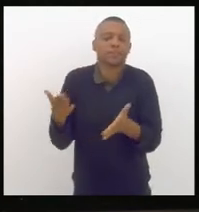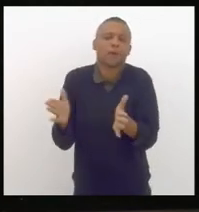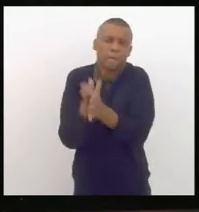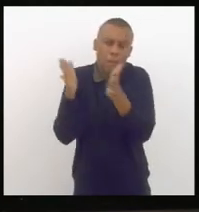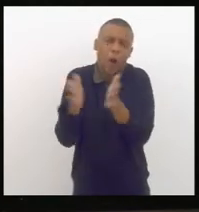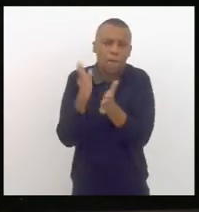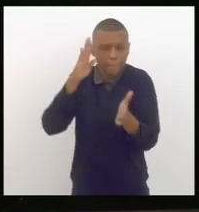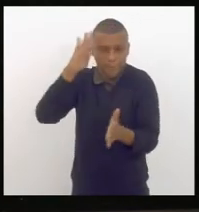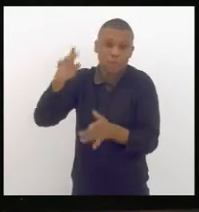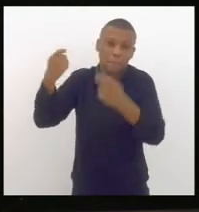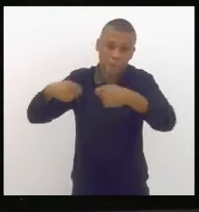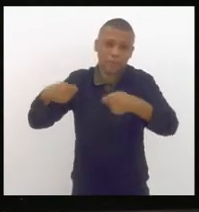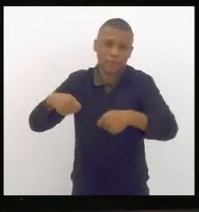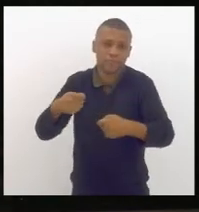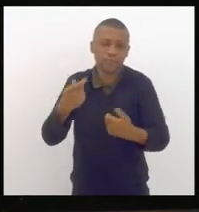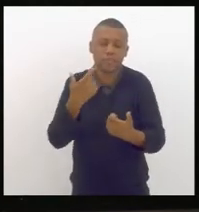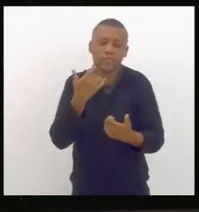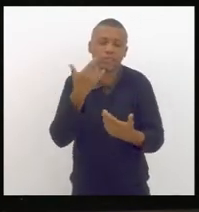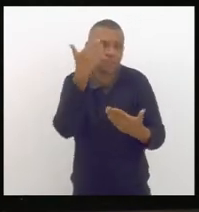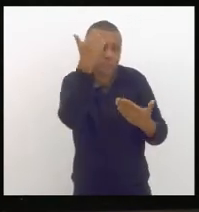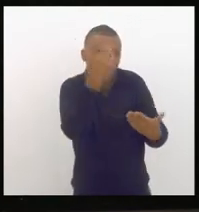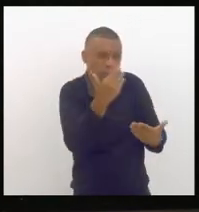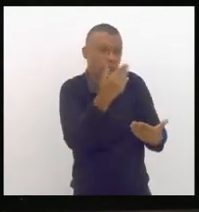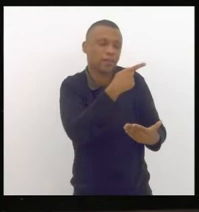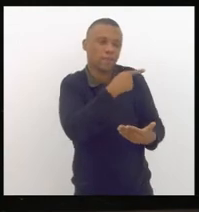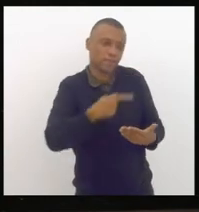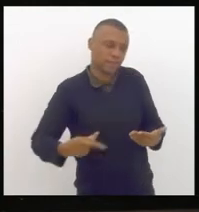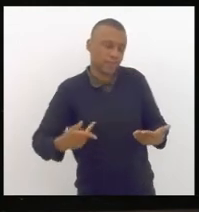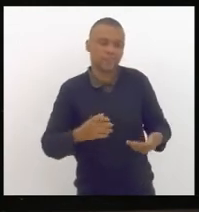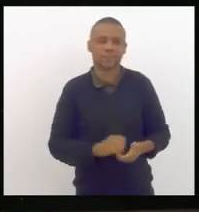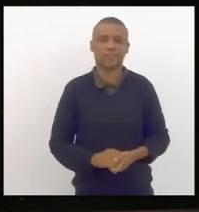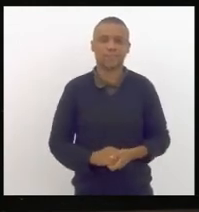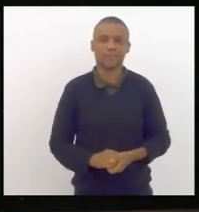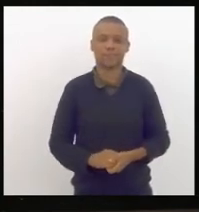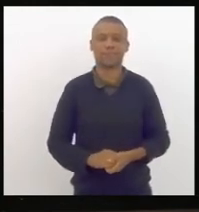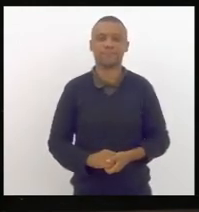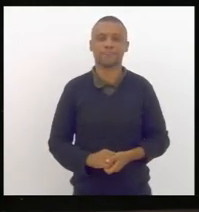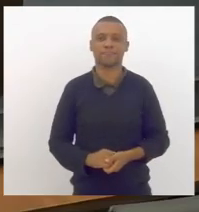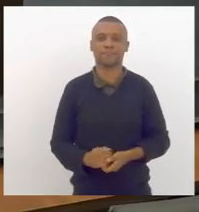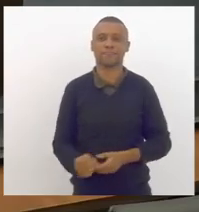presidente. Presidente ou presidenta? Presidente, agora.